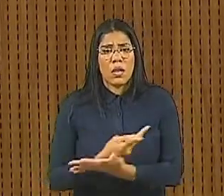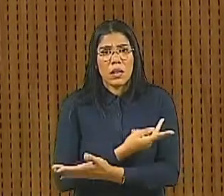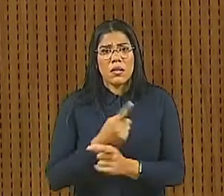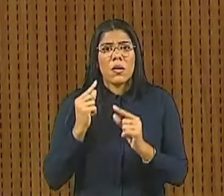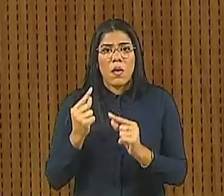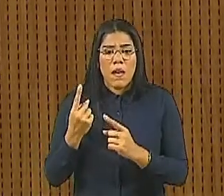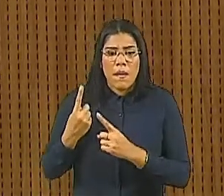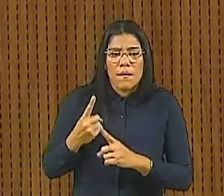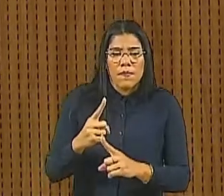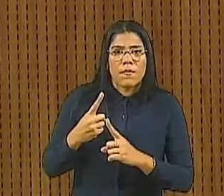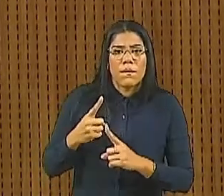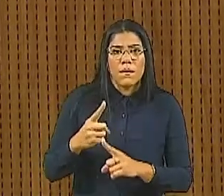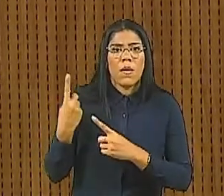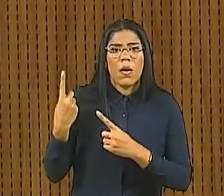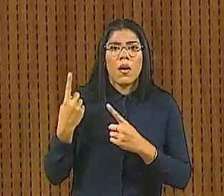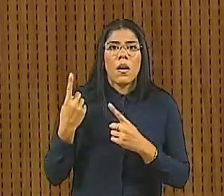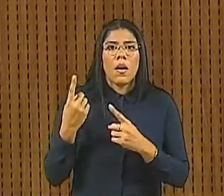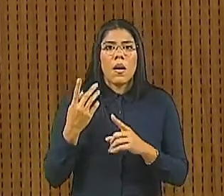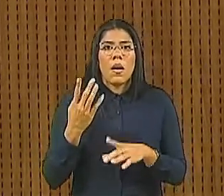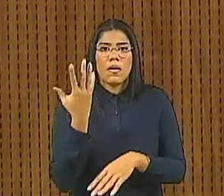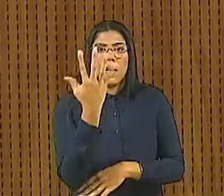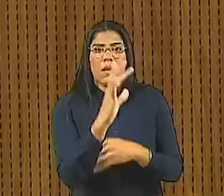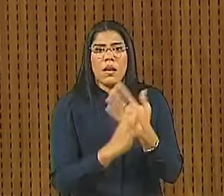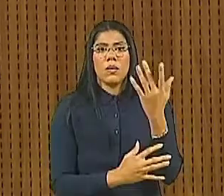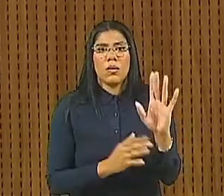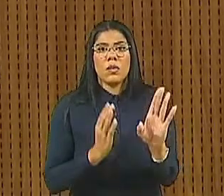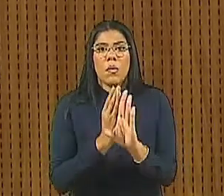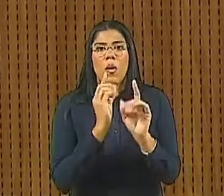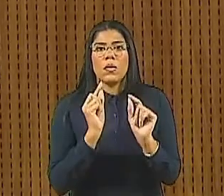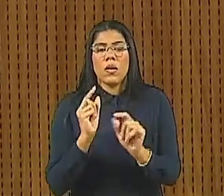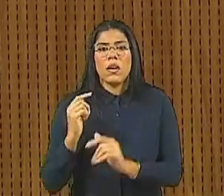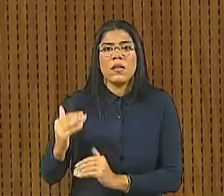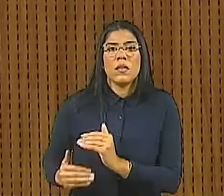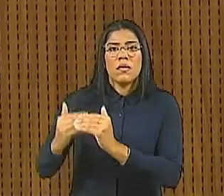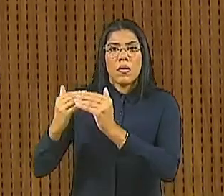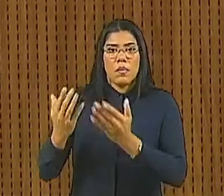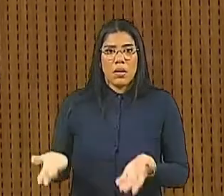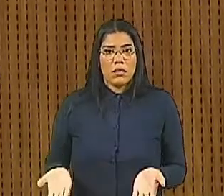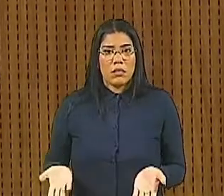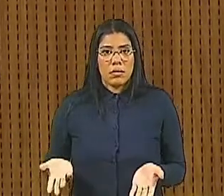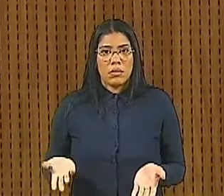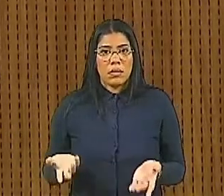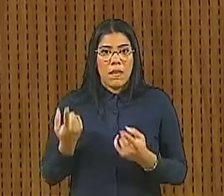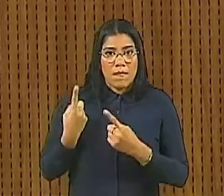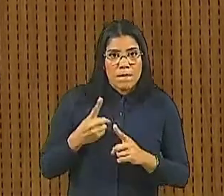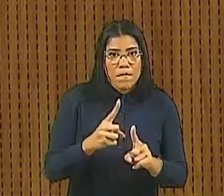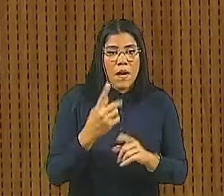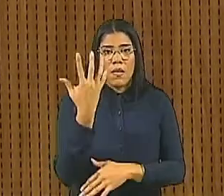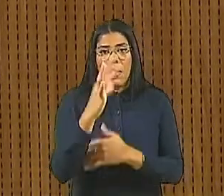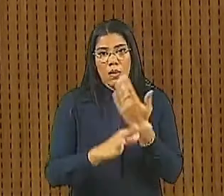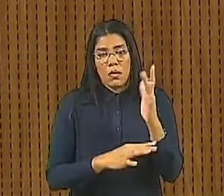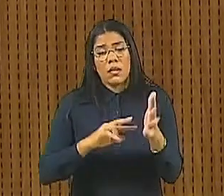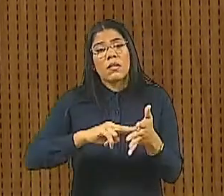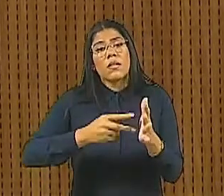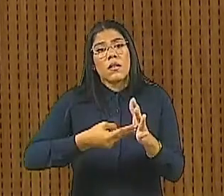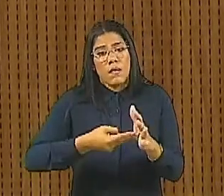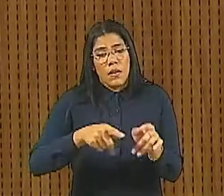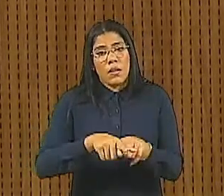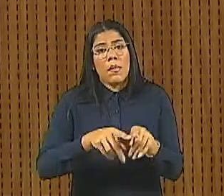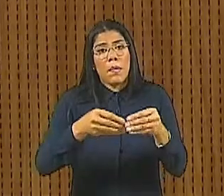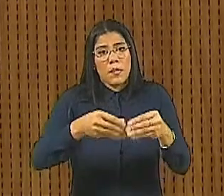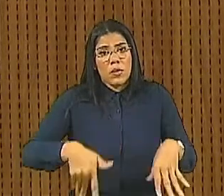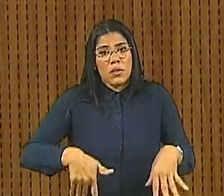a natureza e, por consequência, contra a sociedade. Em nome do desenvolvimento, veio